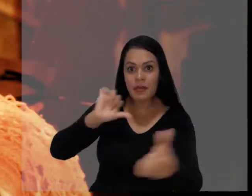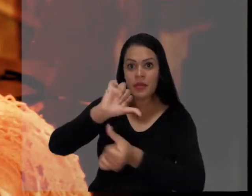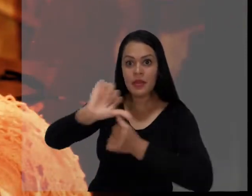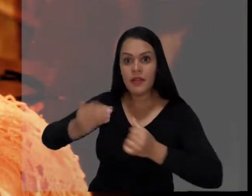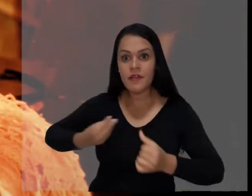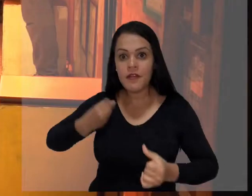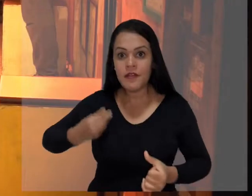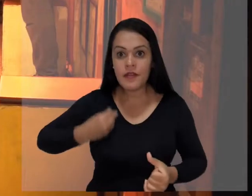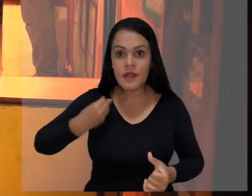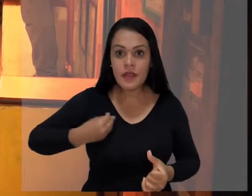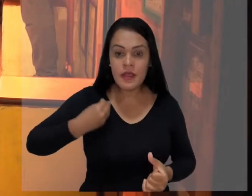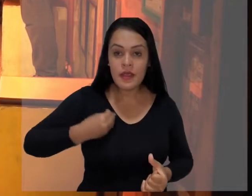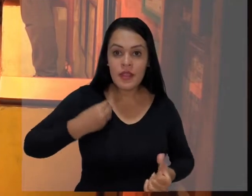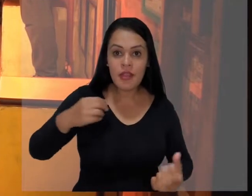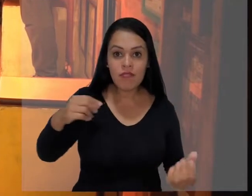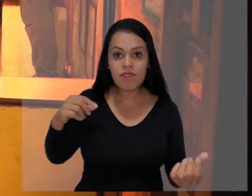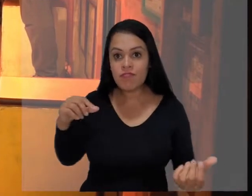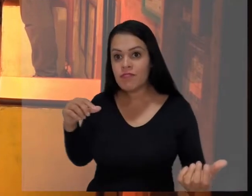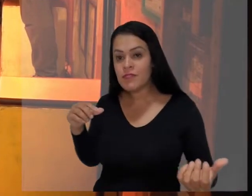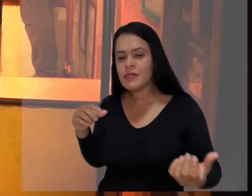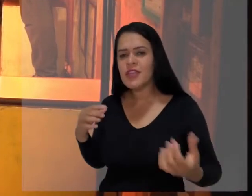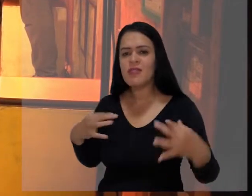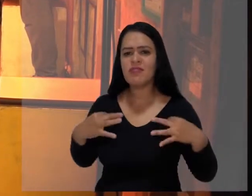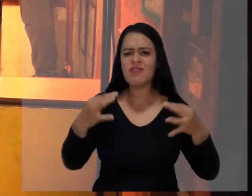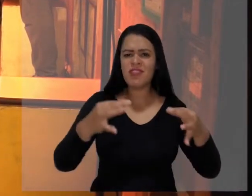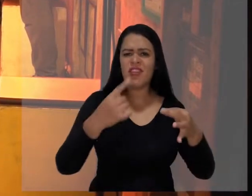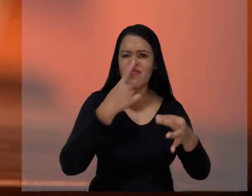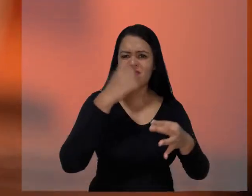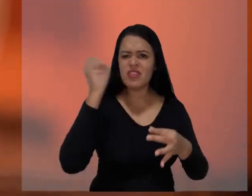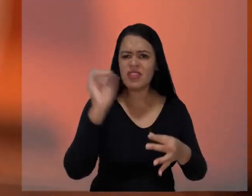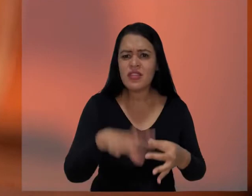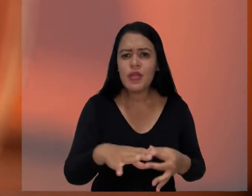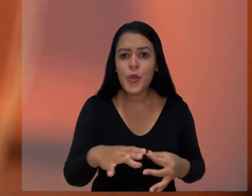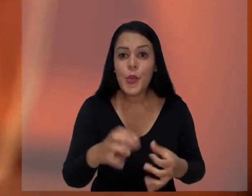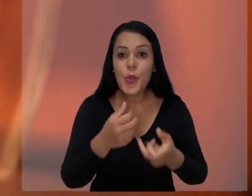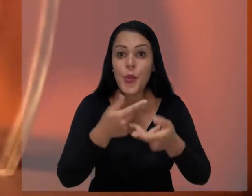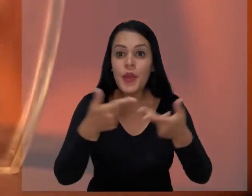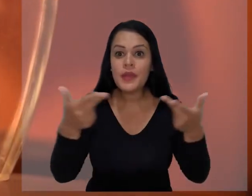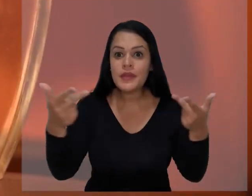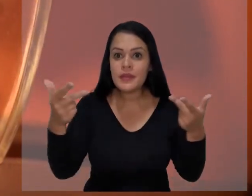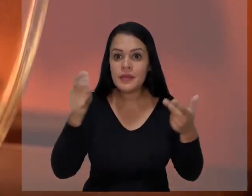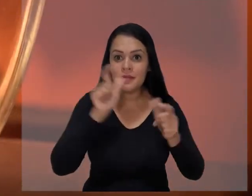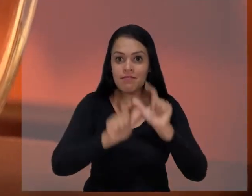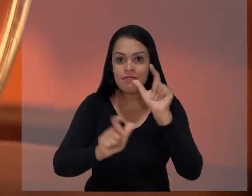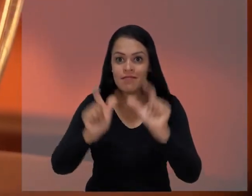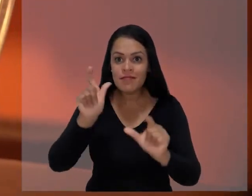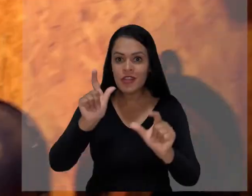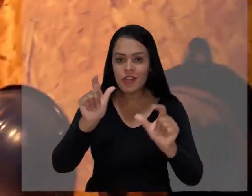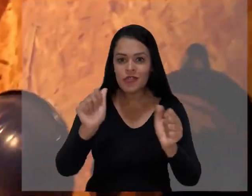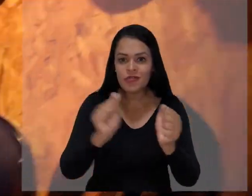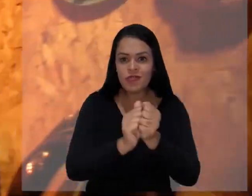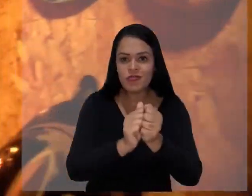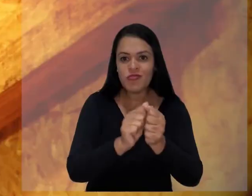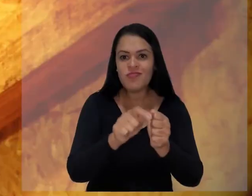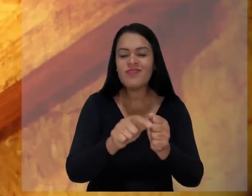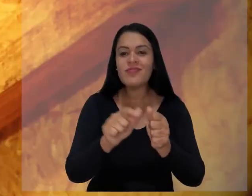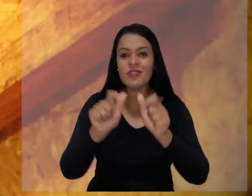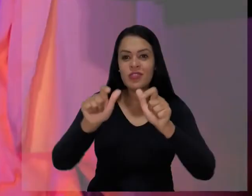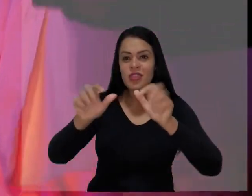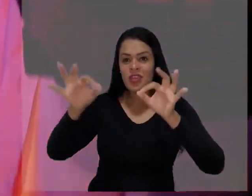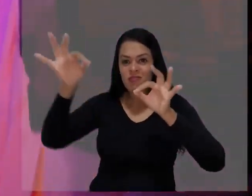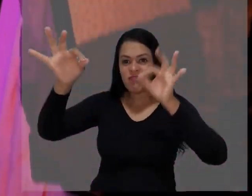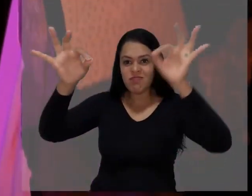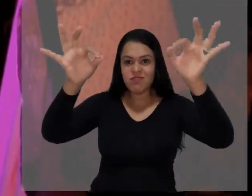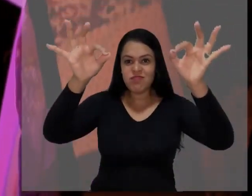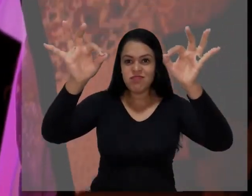própria história. E quando jogamos fora um figurino, o quanto de personagem vai junto com ele? Num galpão com figurinos pendurados,